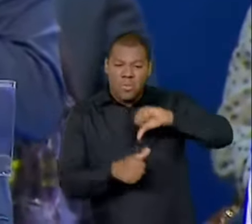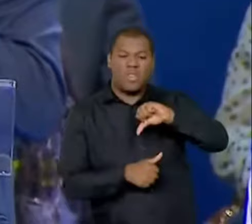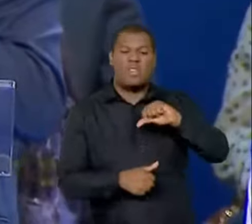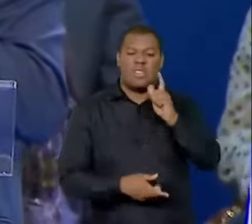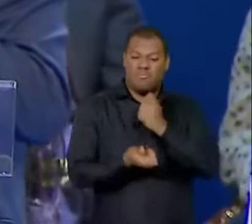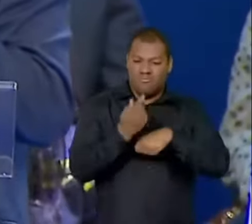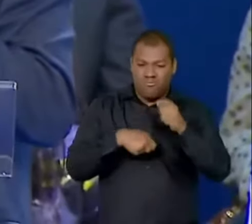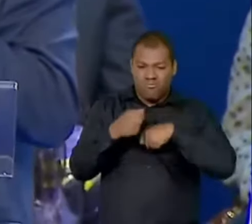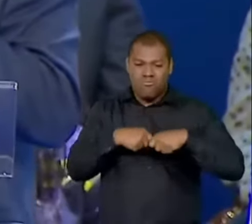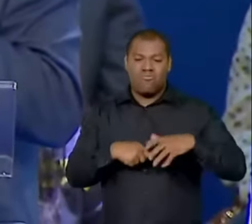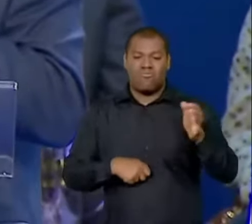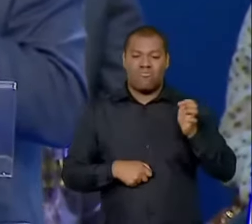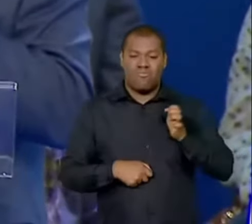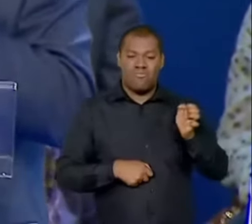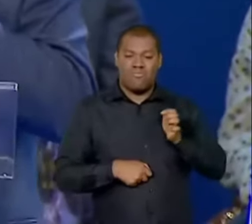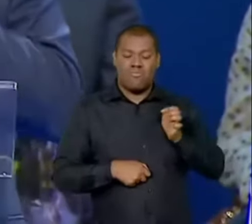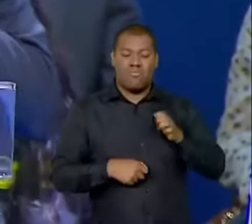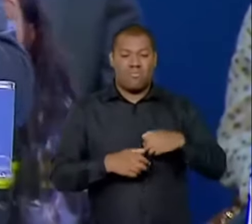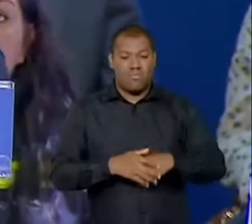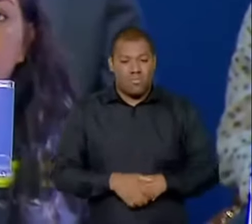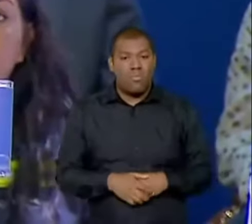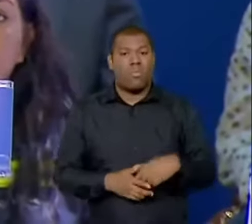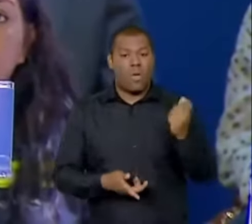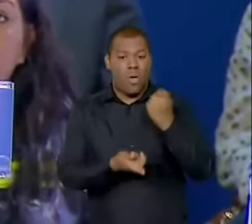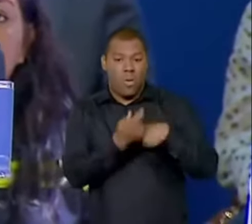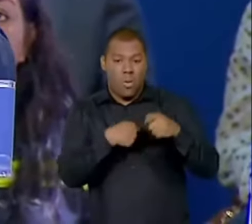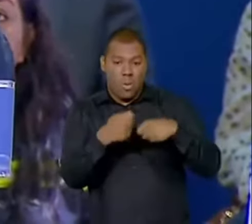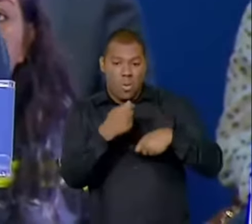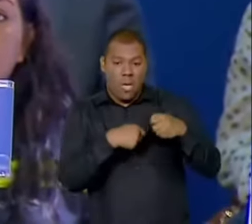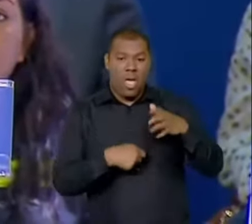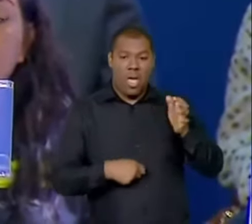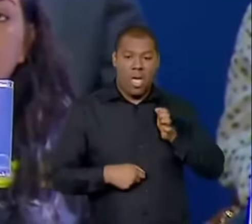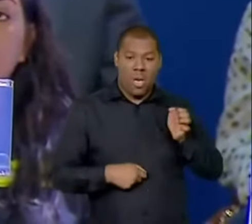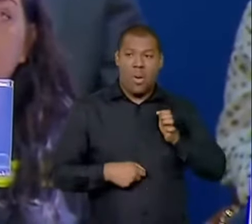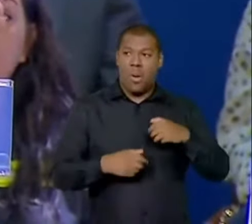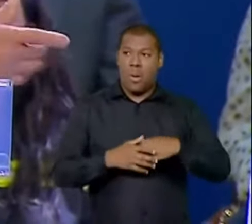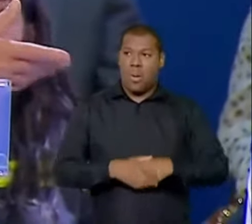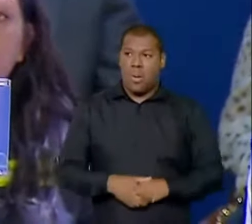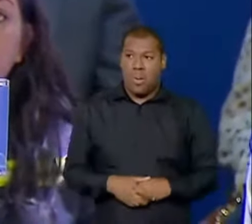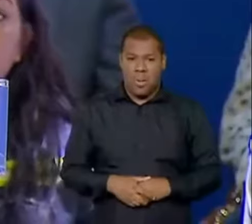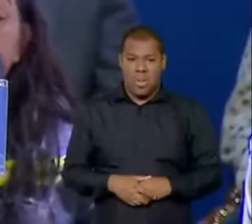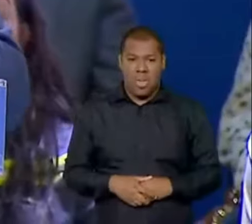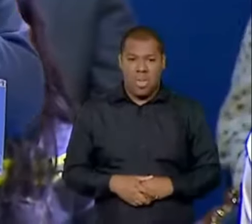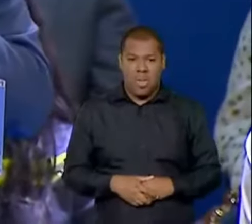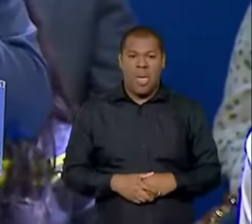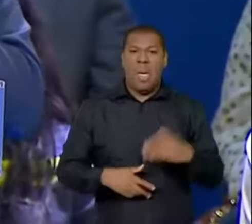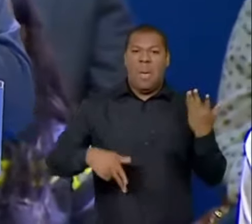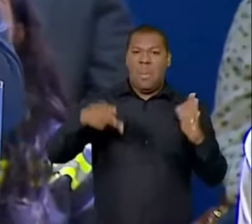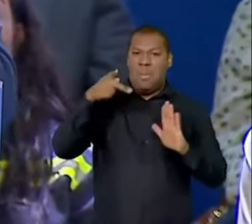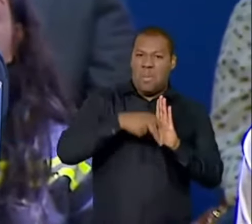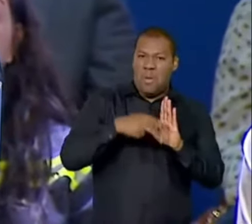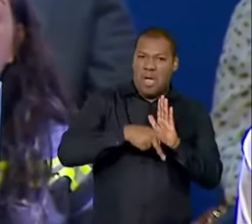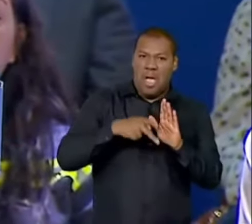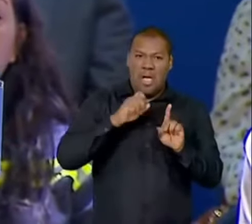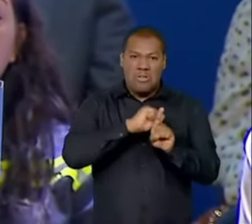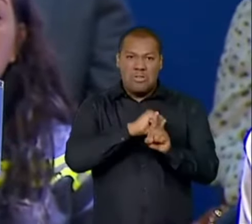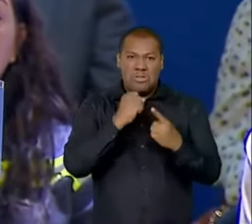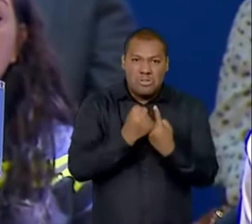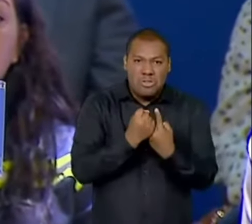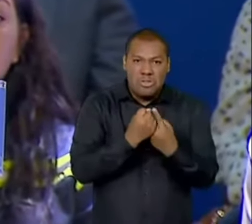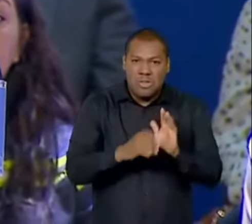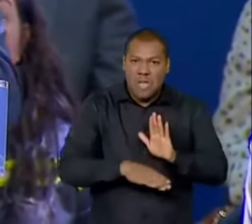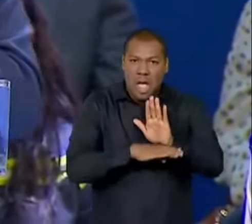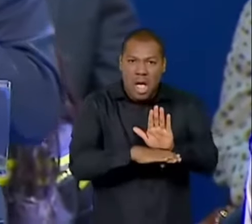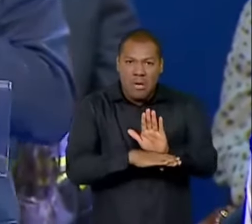economia rica. Uma economia rica em que a gente não precisa ter programas assistenciais.